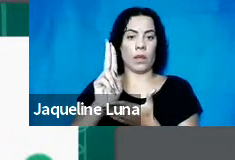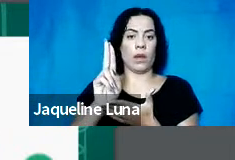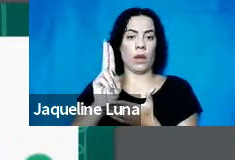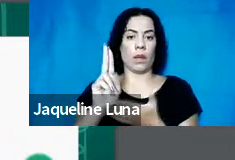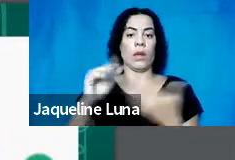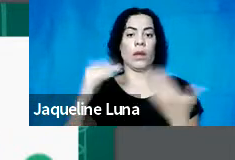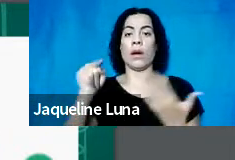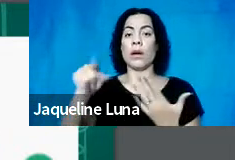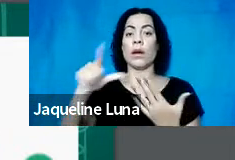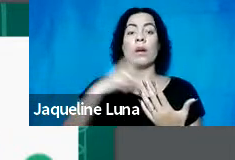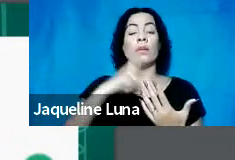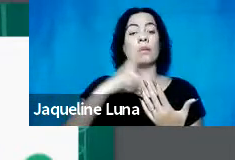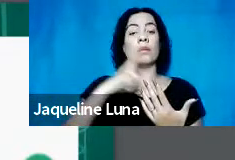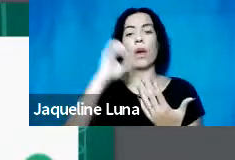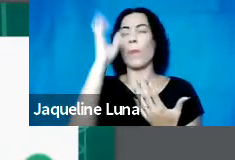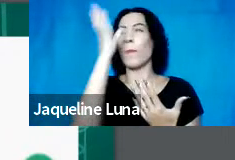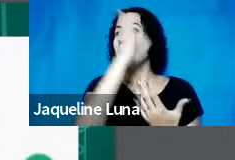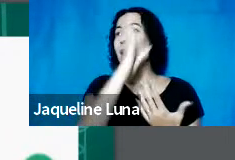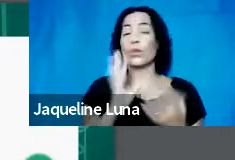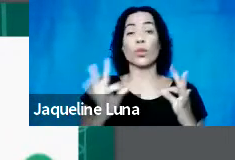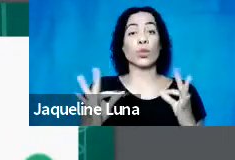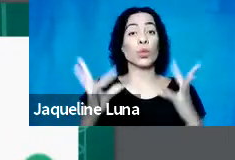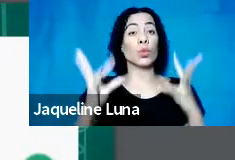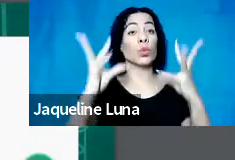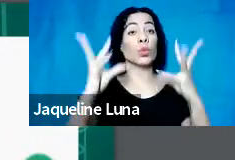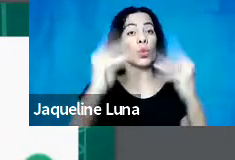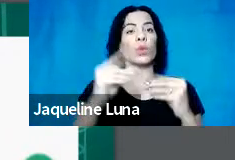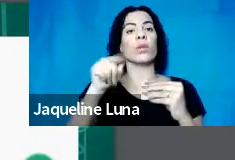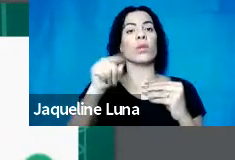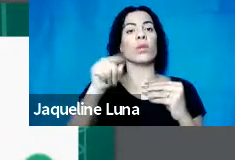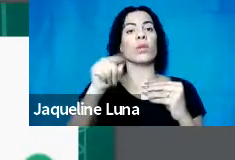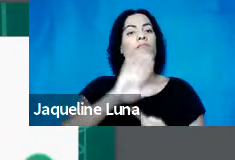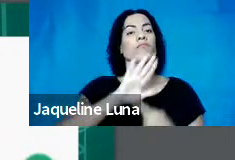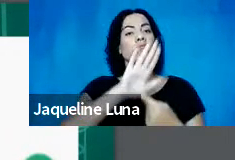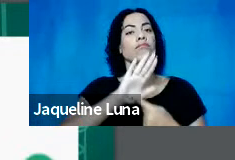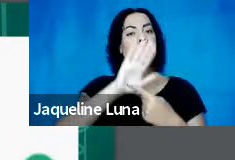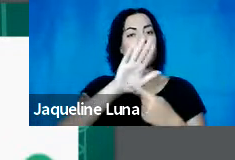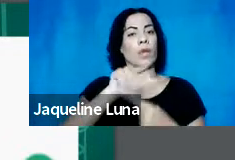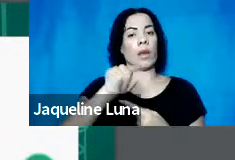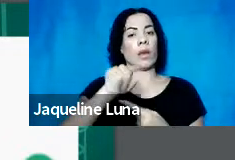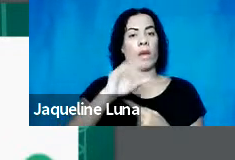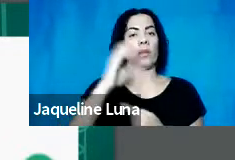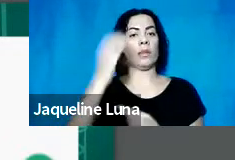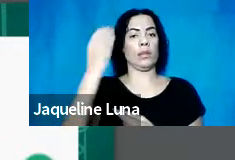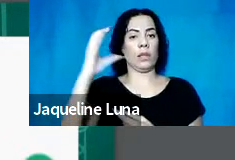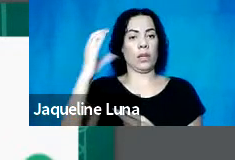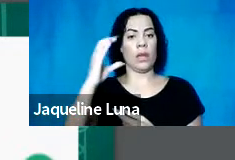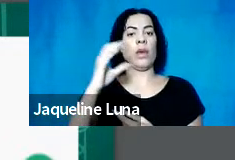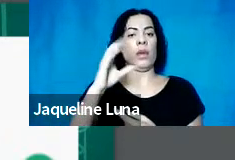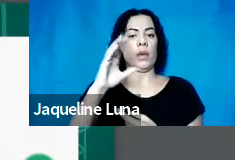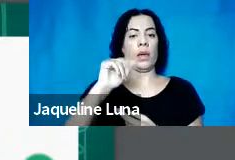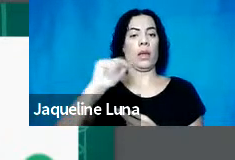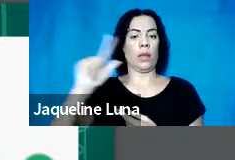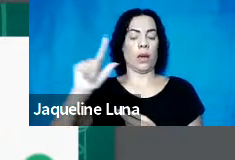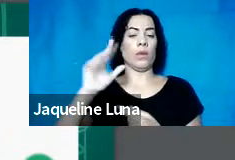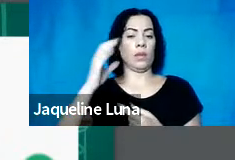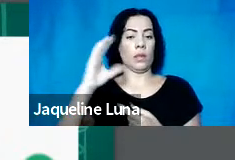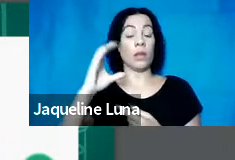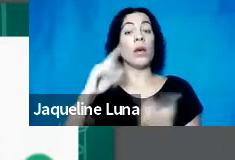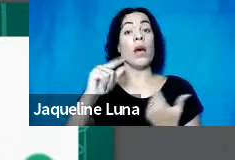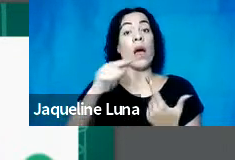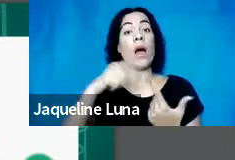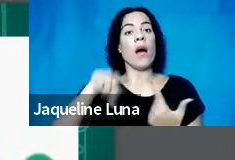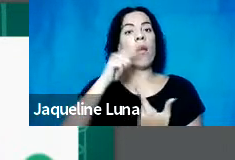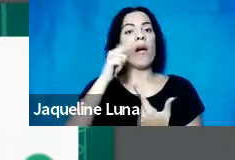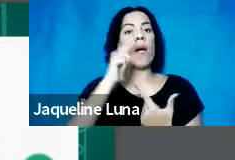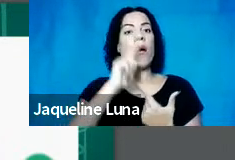Brasil todo, as 5 regiões do país têm canais universitários que estão exibindo Universciência. E com isso a gente consegue ter um alcance que